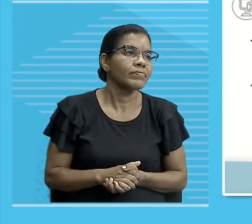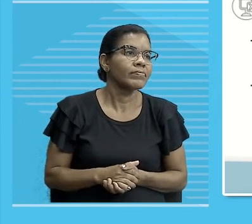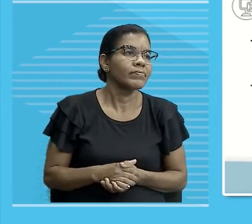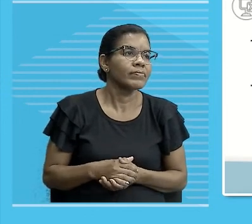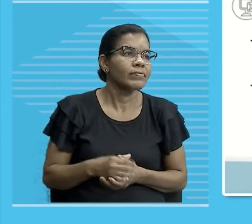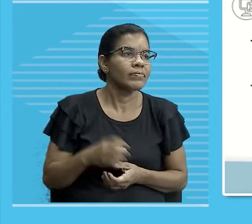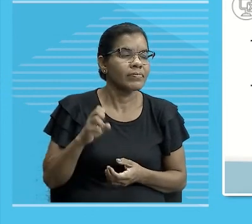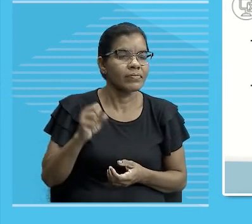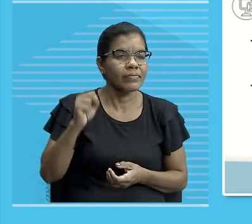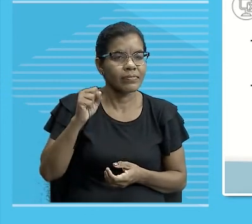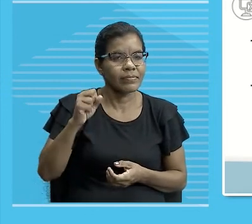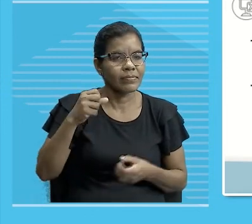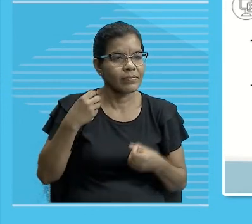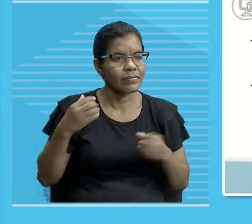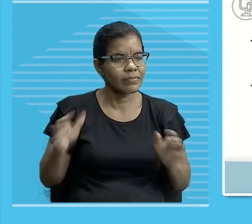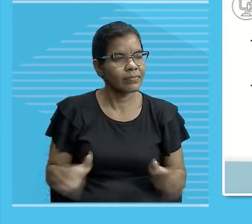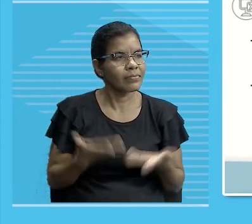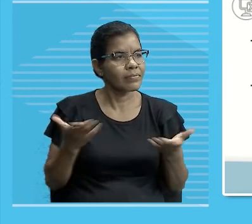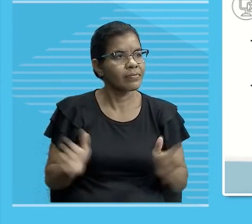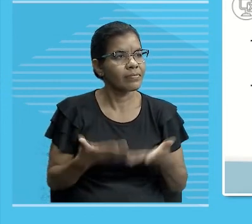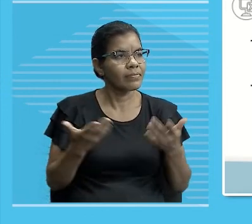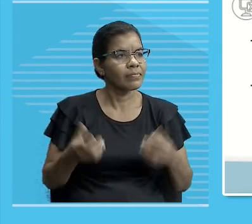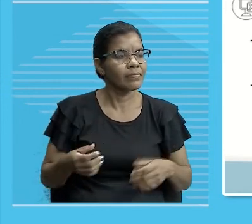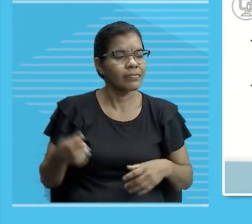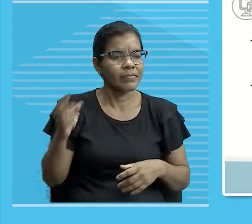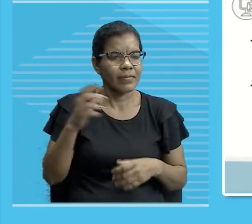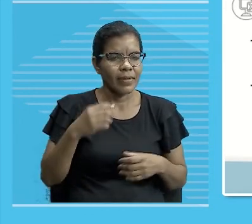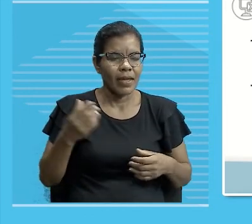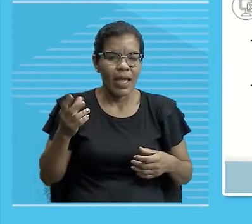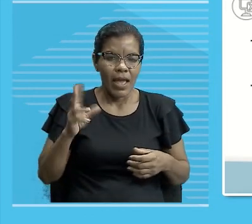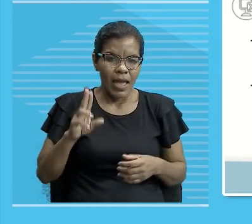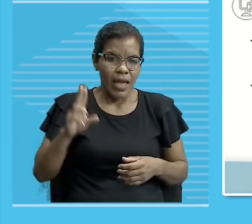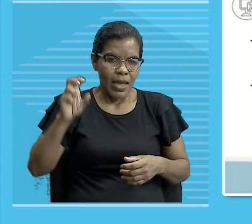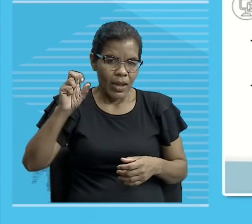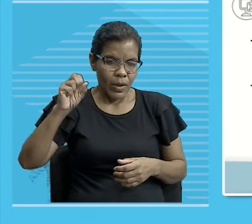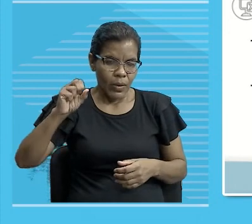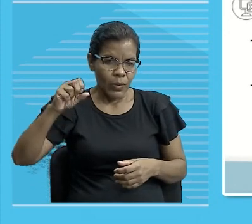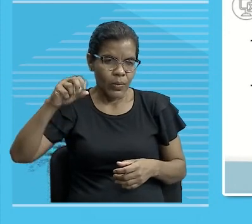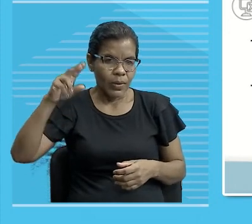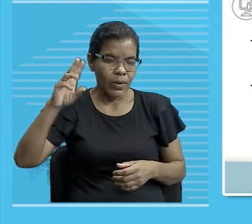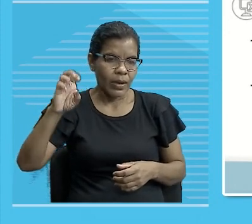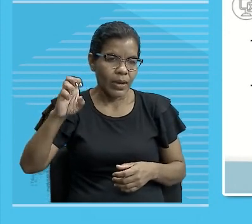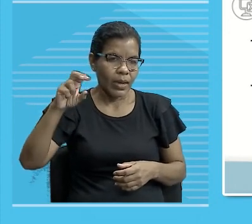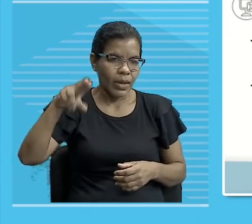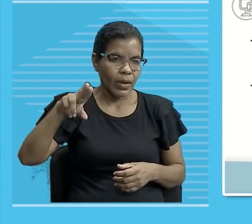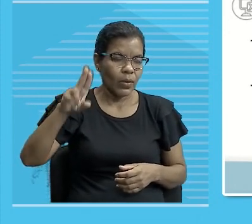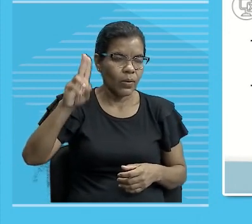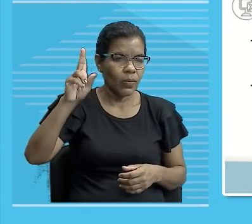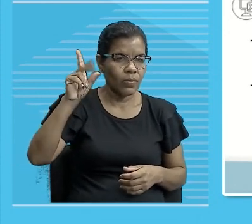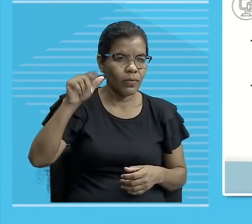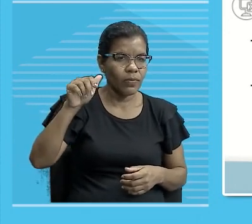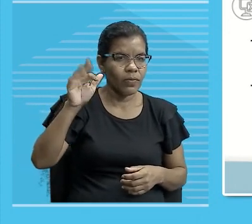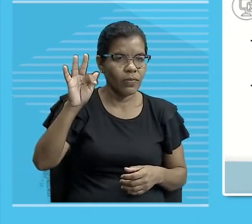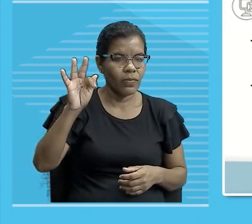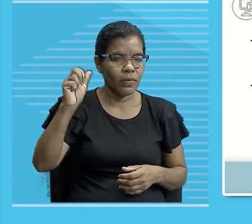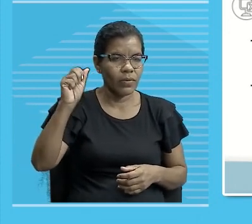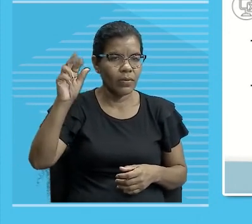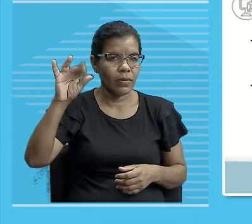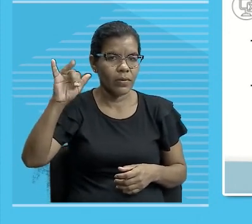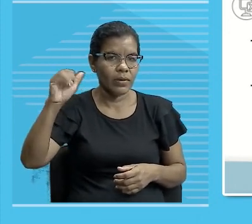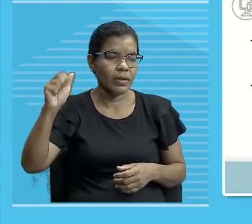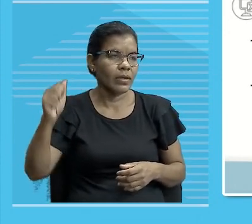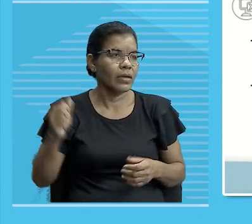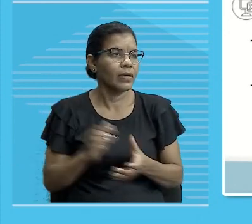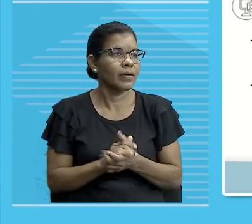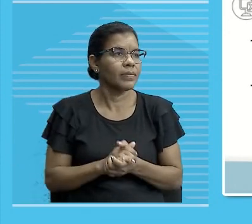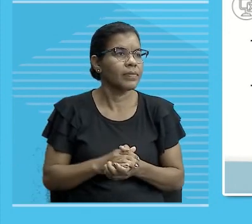Gabarito: estimulação, euforia, ansiólise. O que é isso, hein? Lise quer dizer quebra,